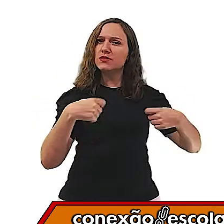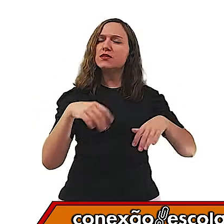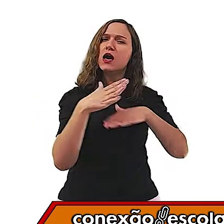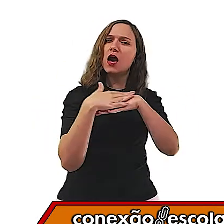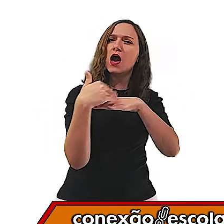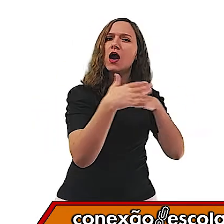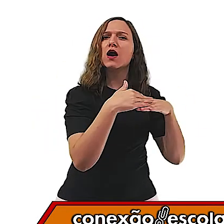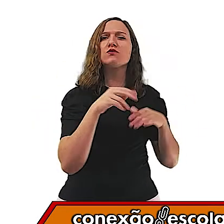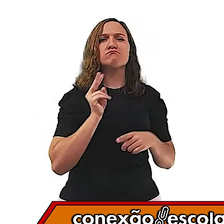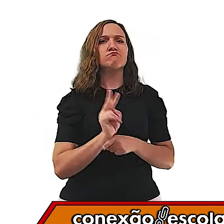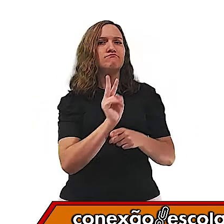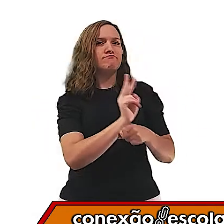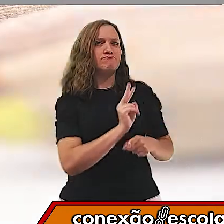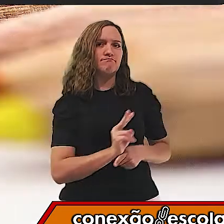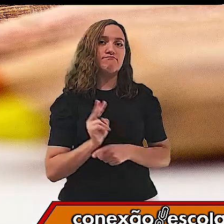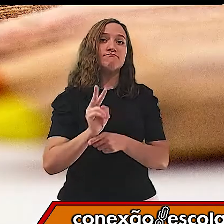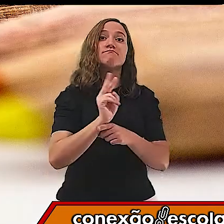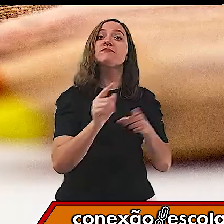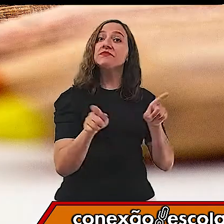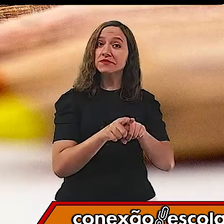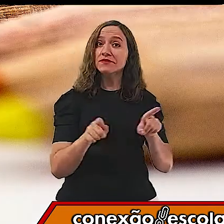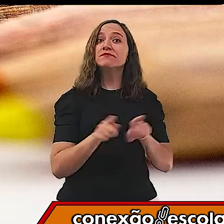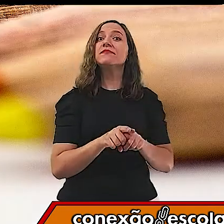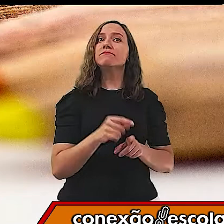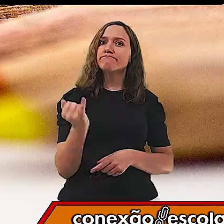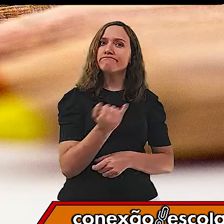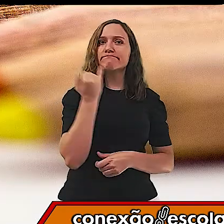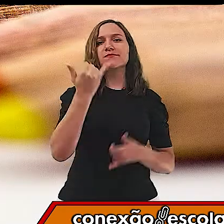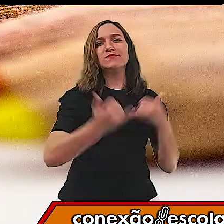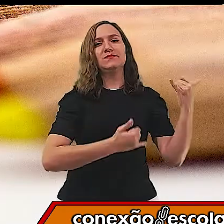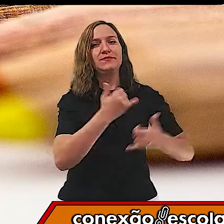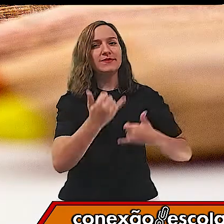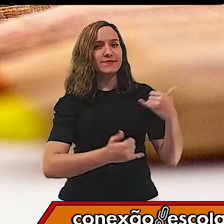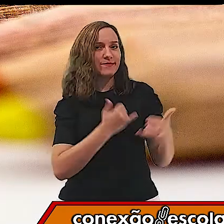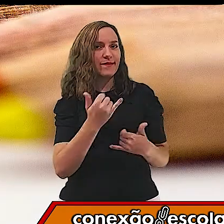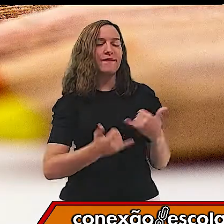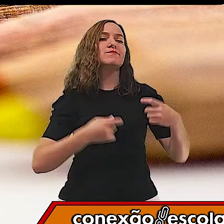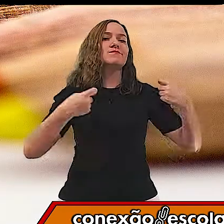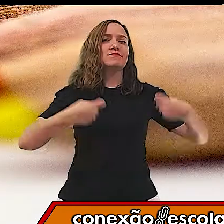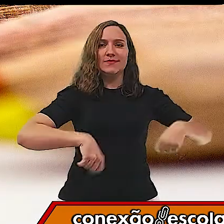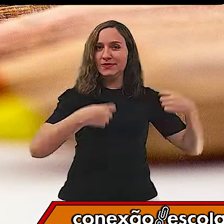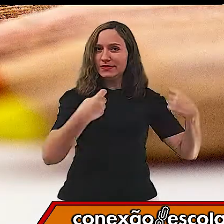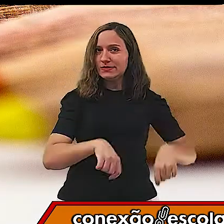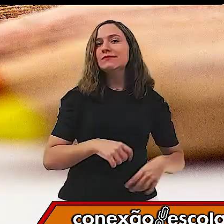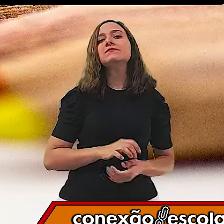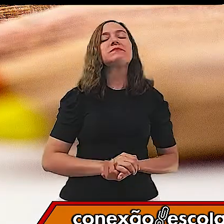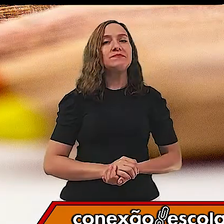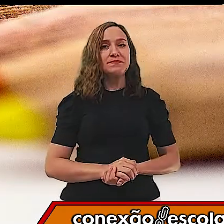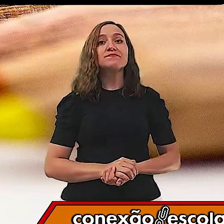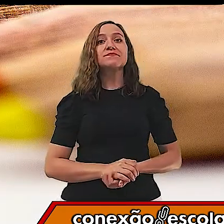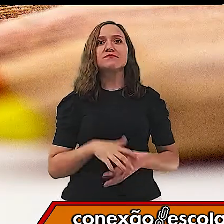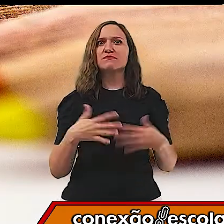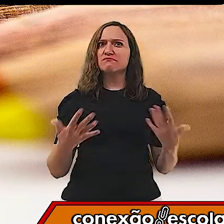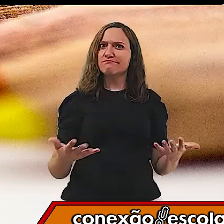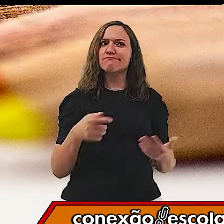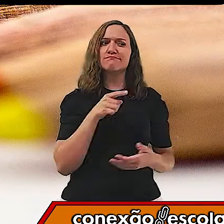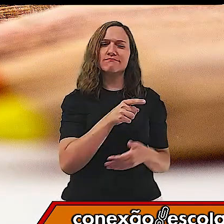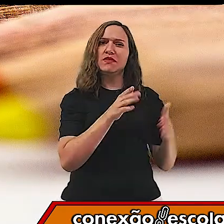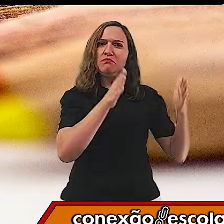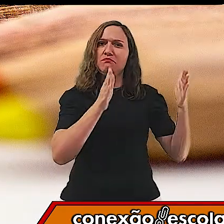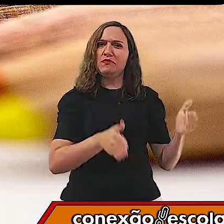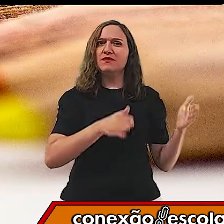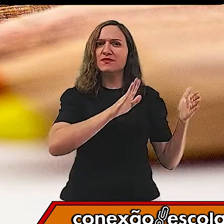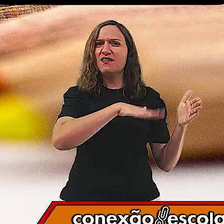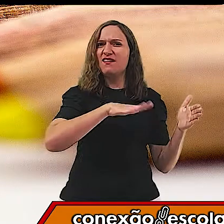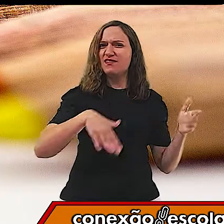disso, toda criança precisa brincar. Ah, professora, então você está falando que é necessário